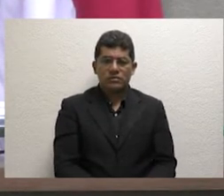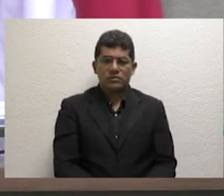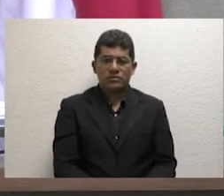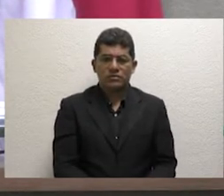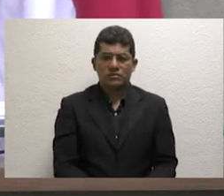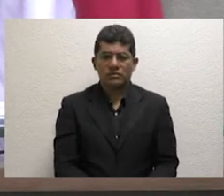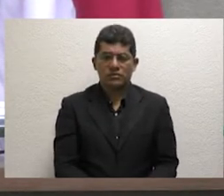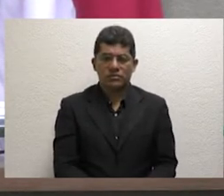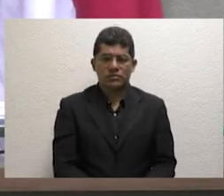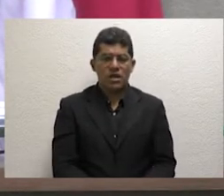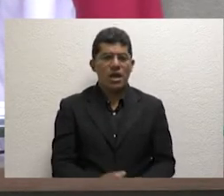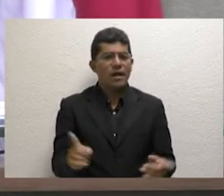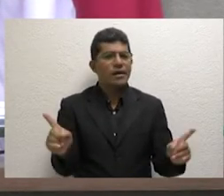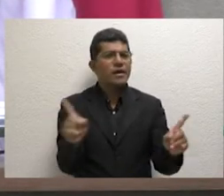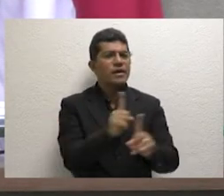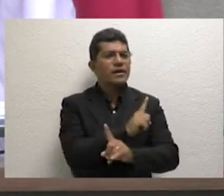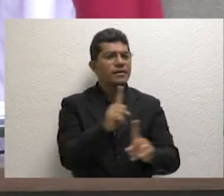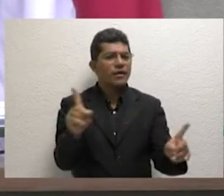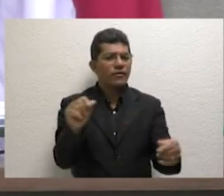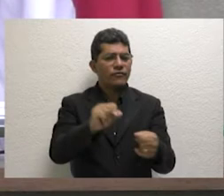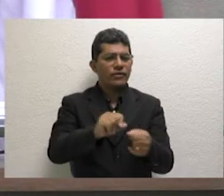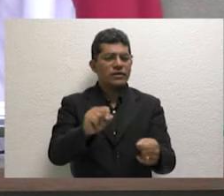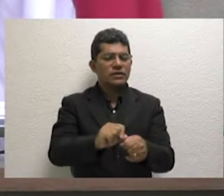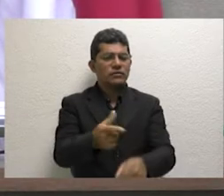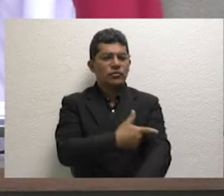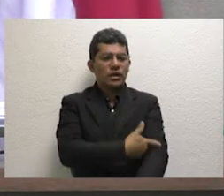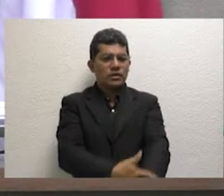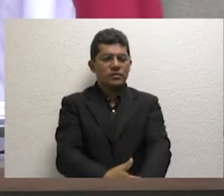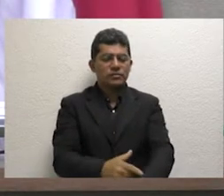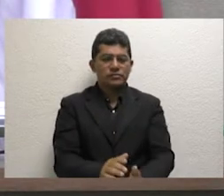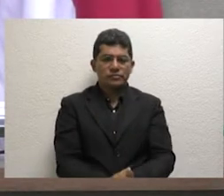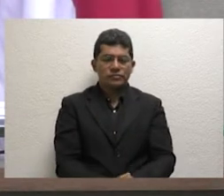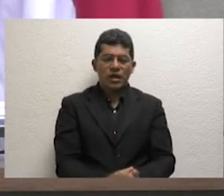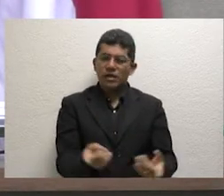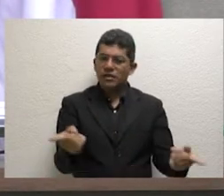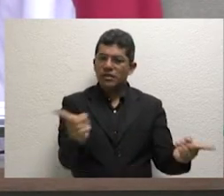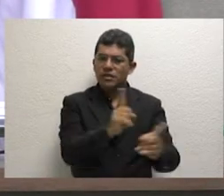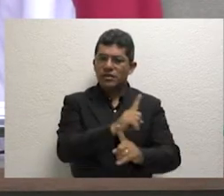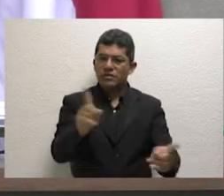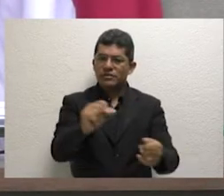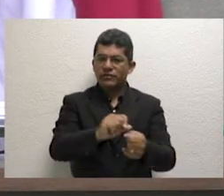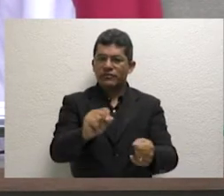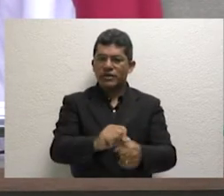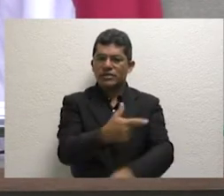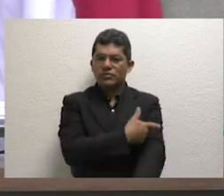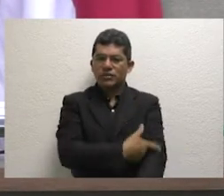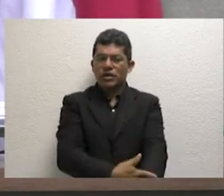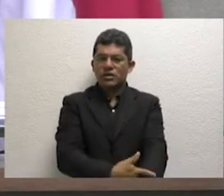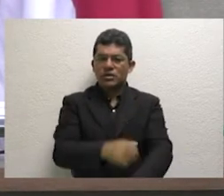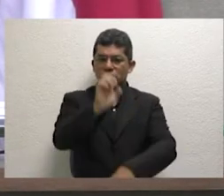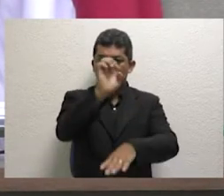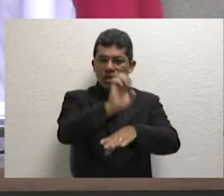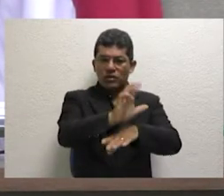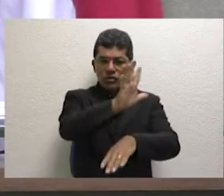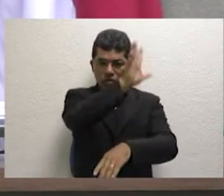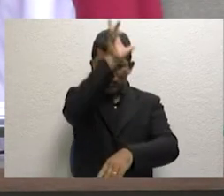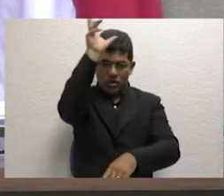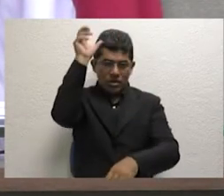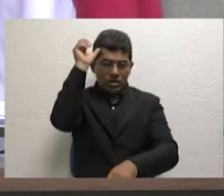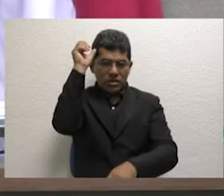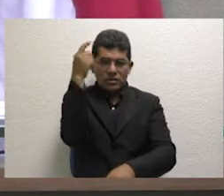que não se faz educação não se faz educação no estado do Amazonas